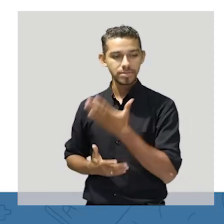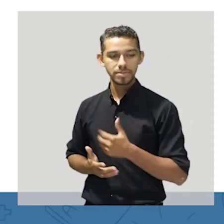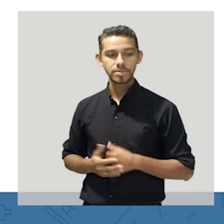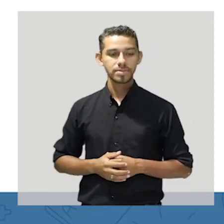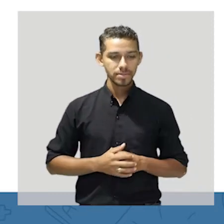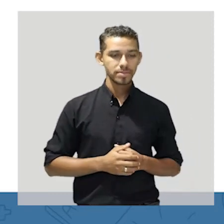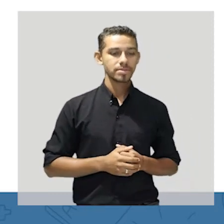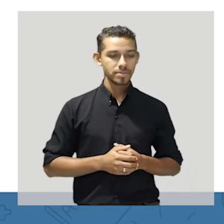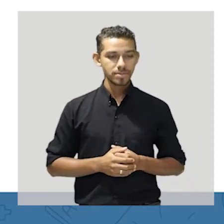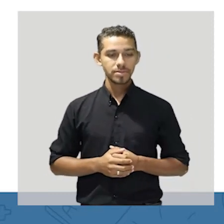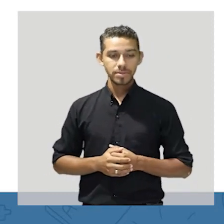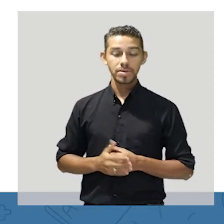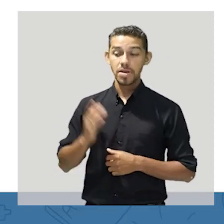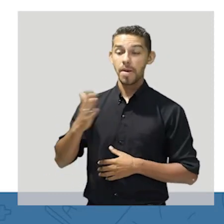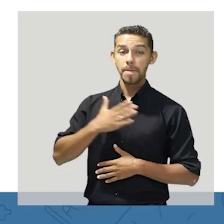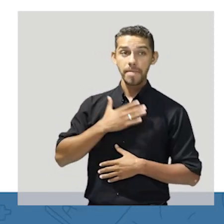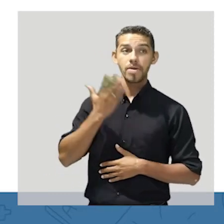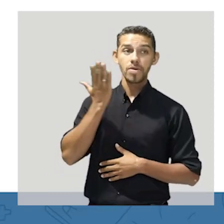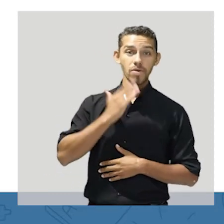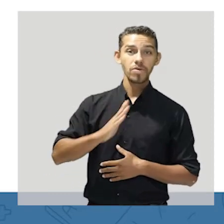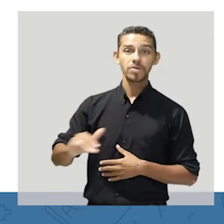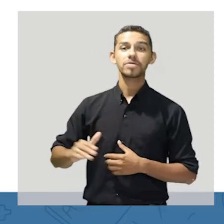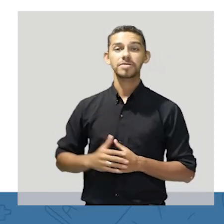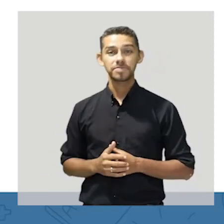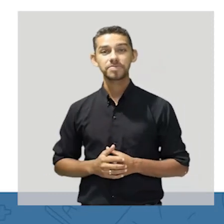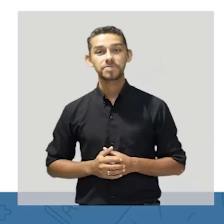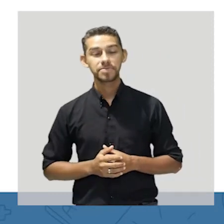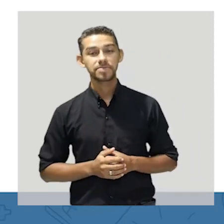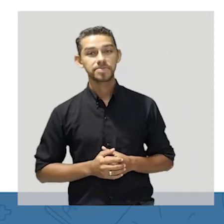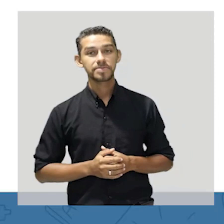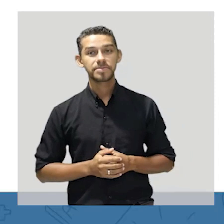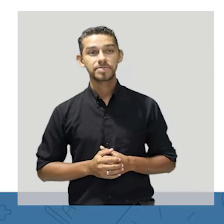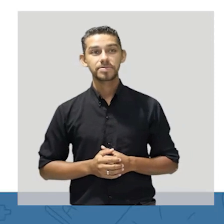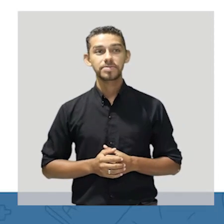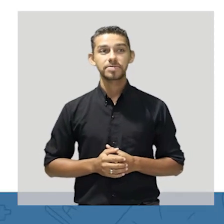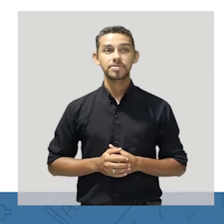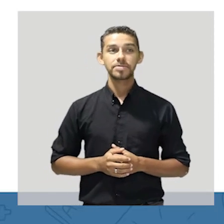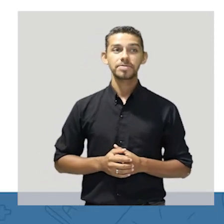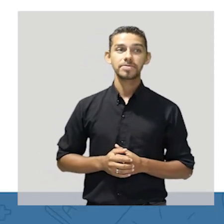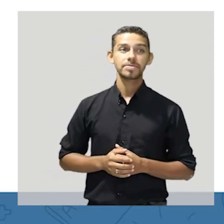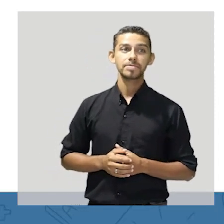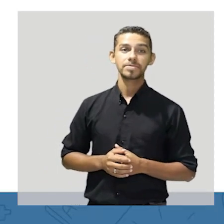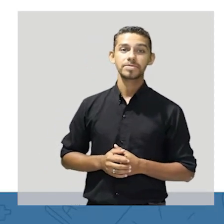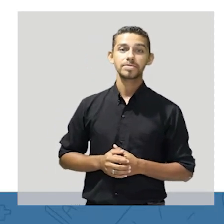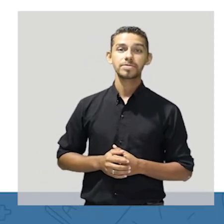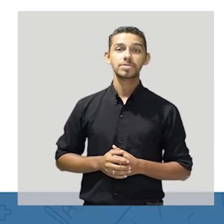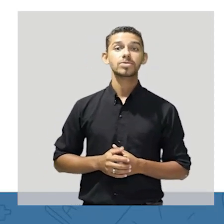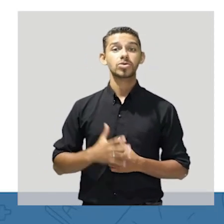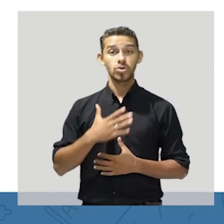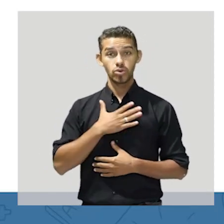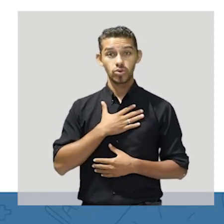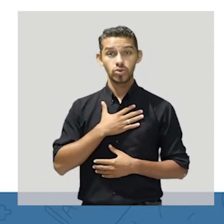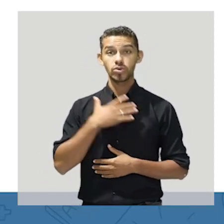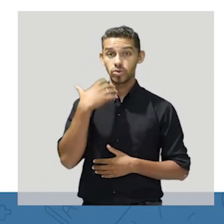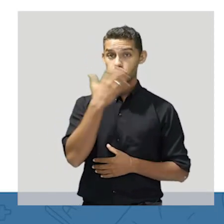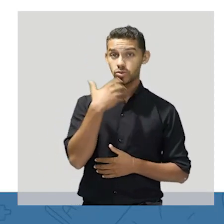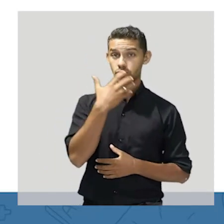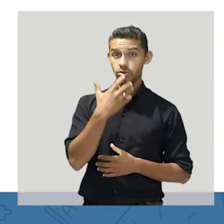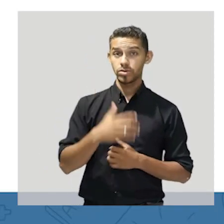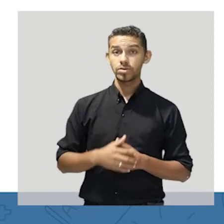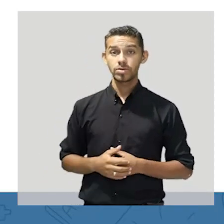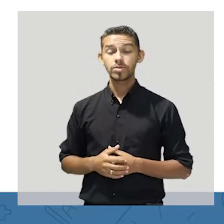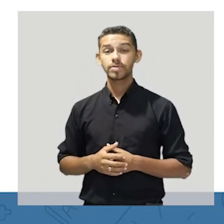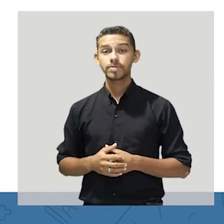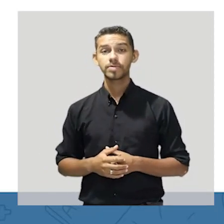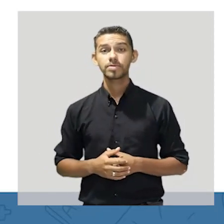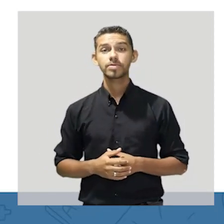guri olha aí olha aí é o meu guri Eu particularmente gosto muito dessa canção ela cantada